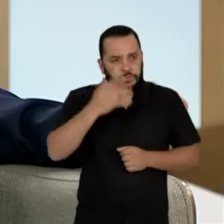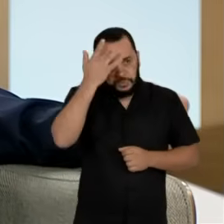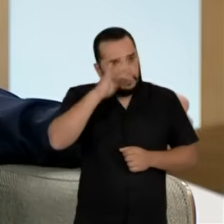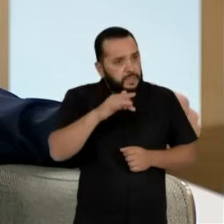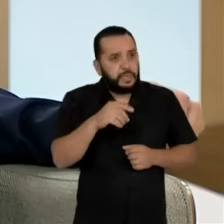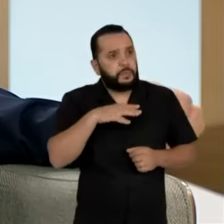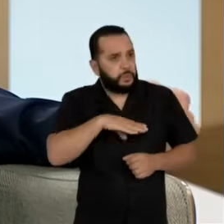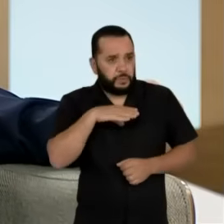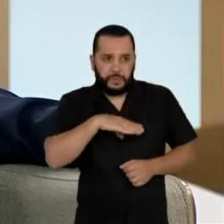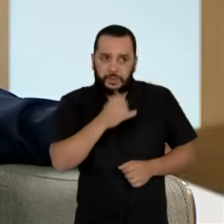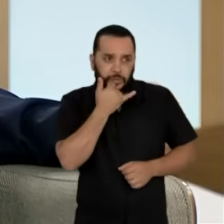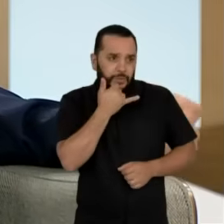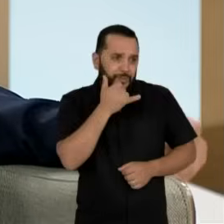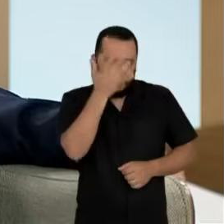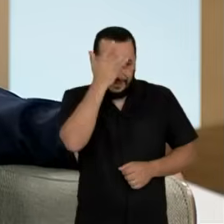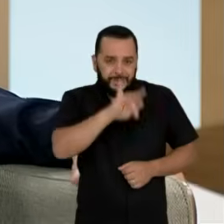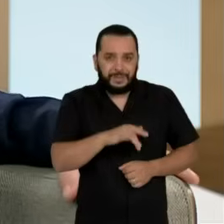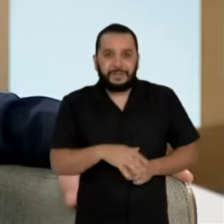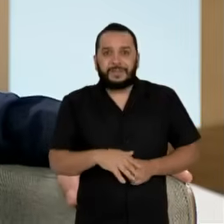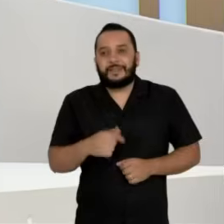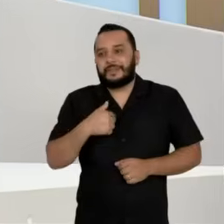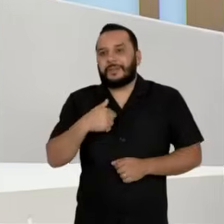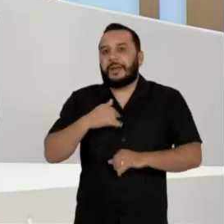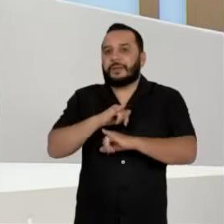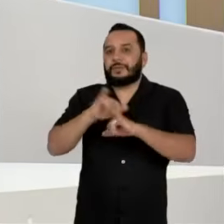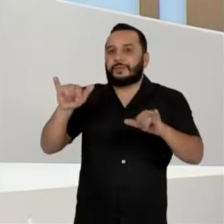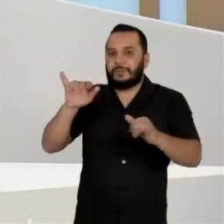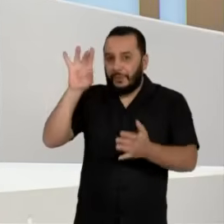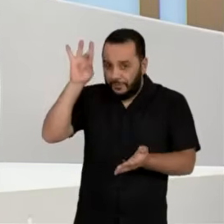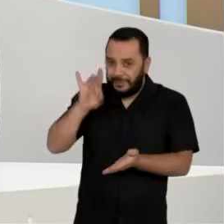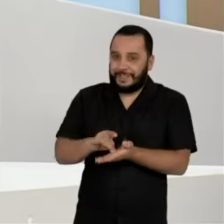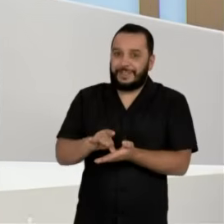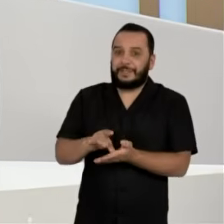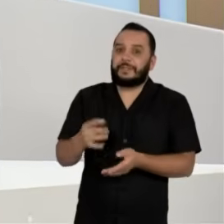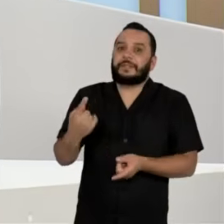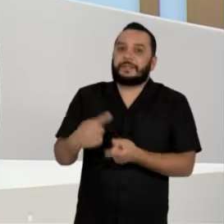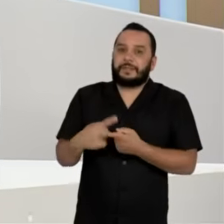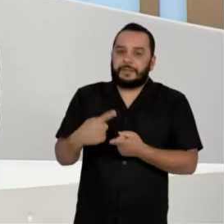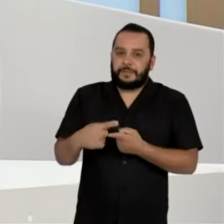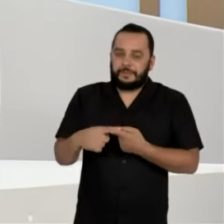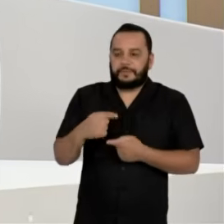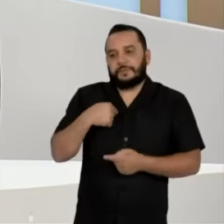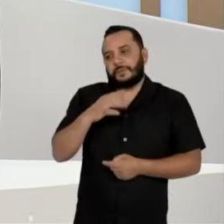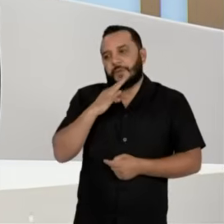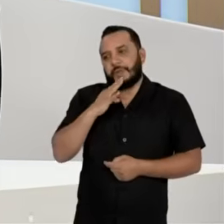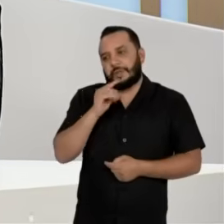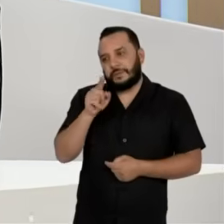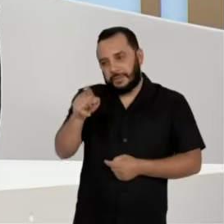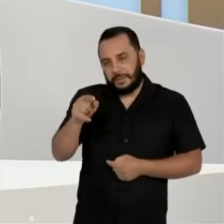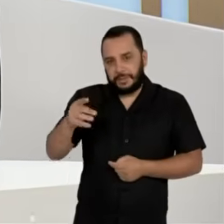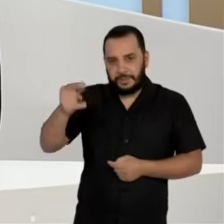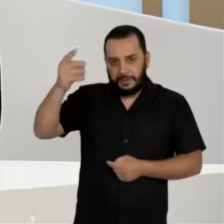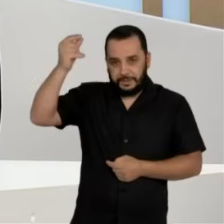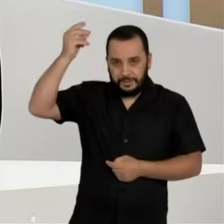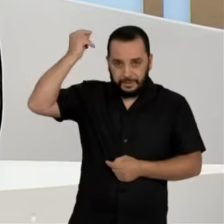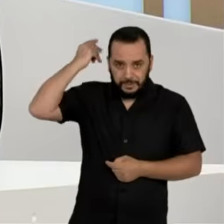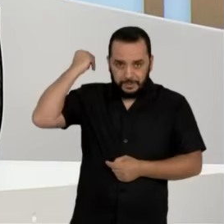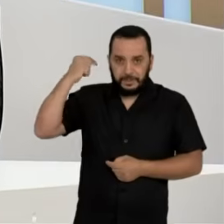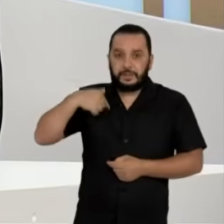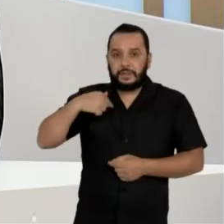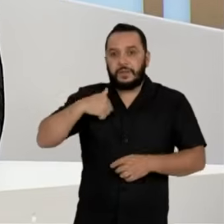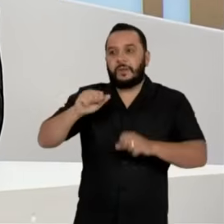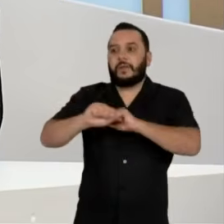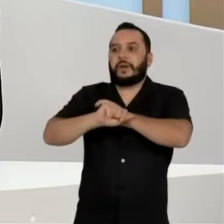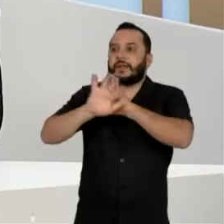falar português comigo. É um anúncio oficial, né? Porque a gente se conhece há muito tempo, então é bom, por